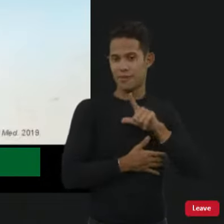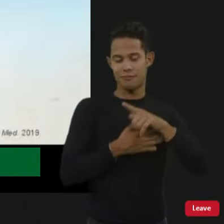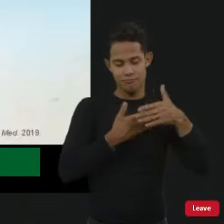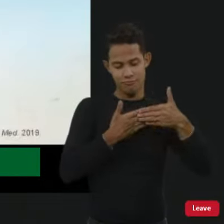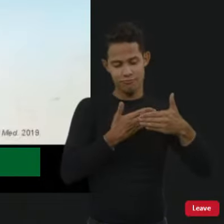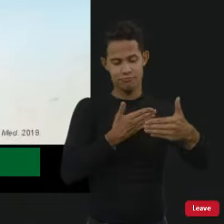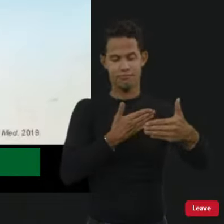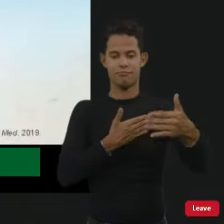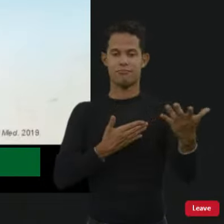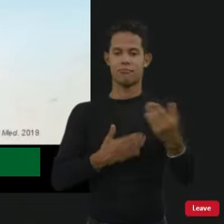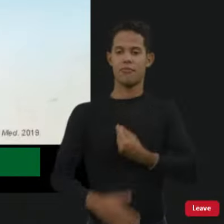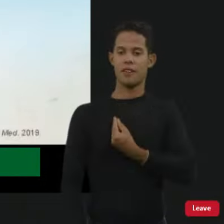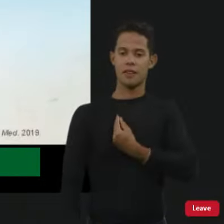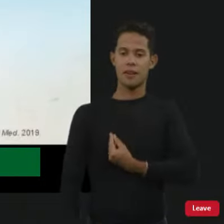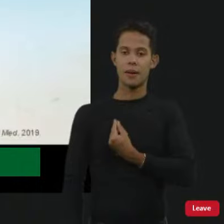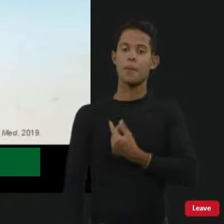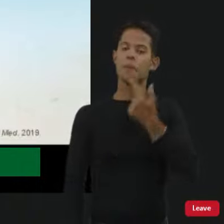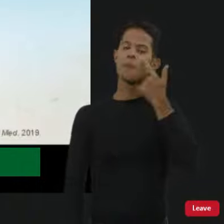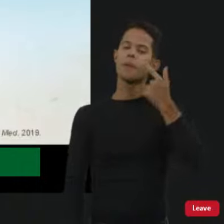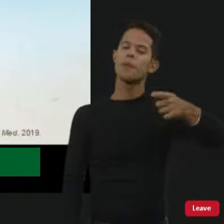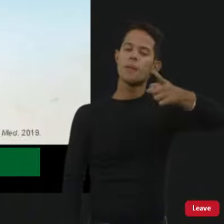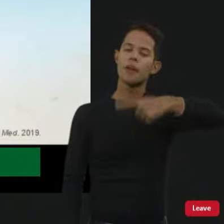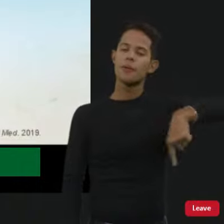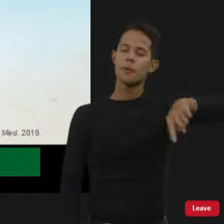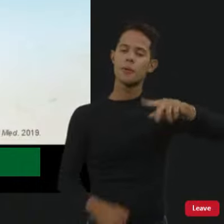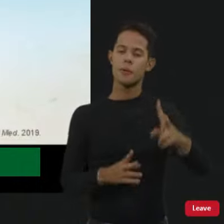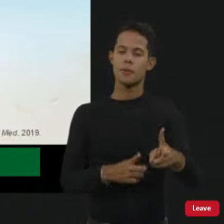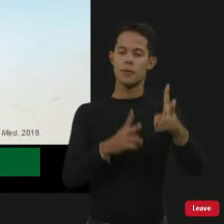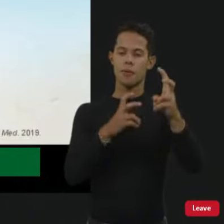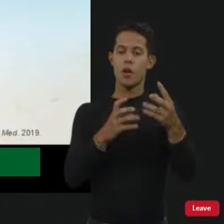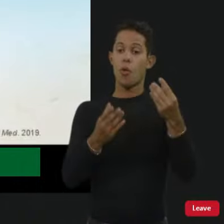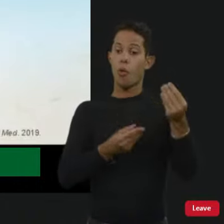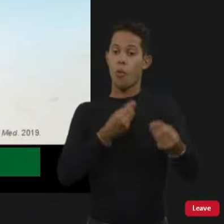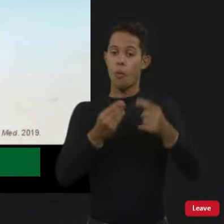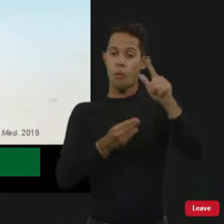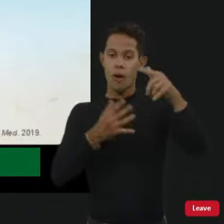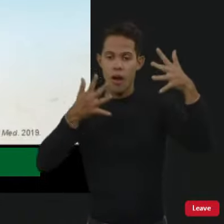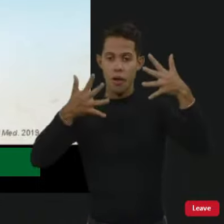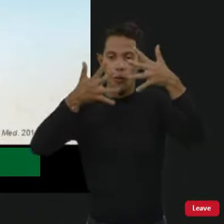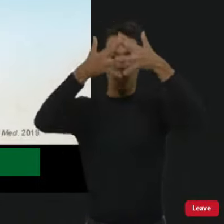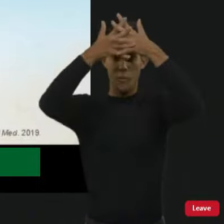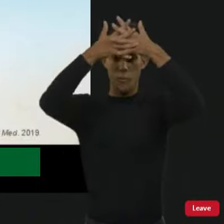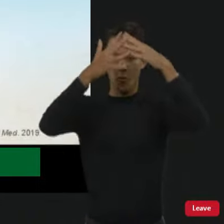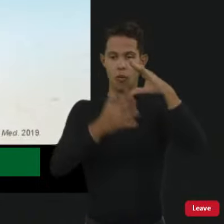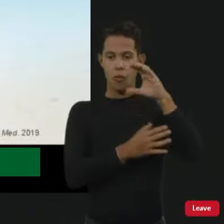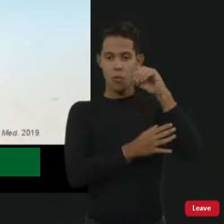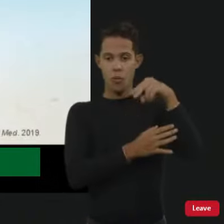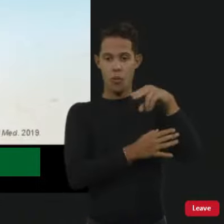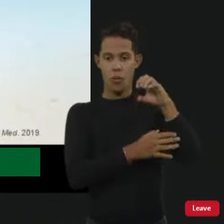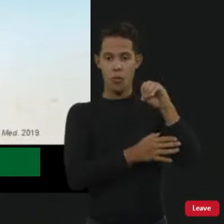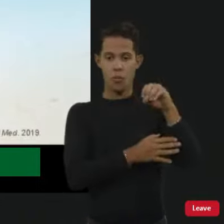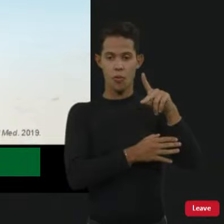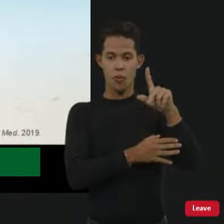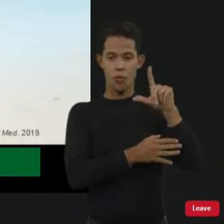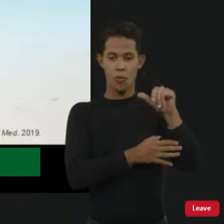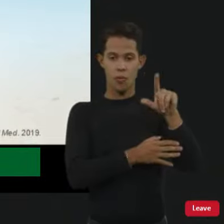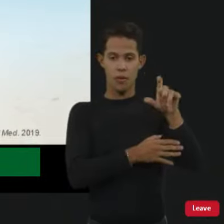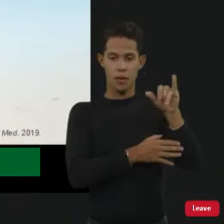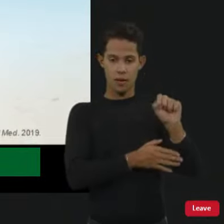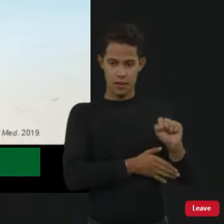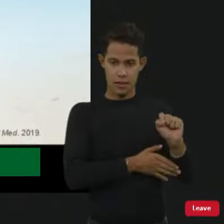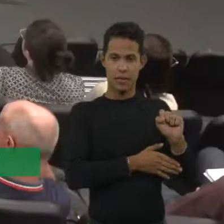E aqui, para vocês terem uma ideia, né, da complexidade que é a acondroplasia, o quanto de